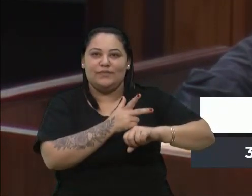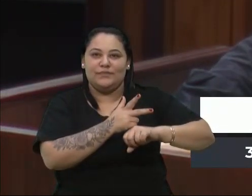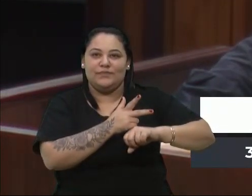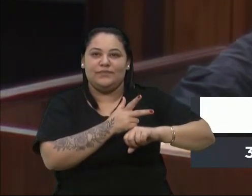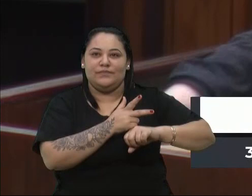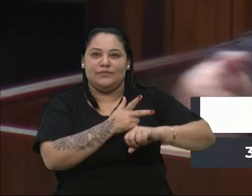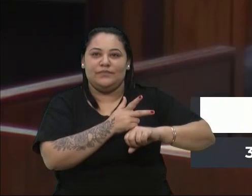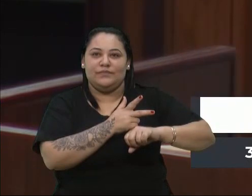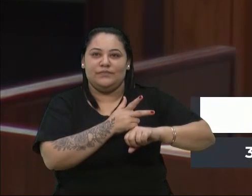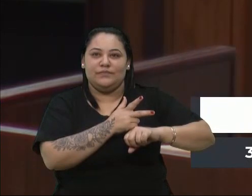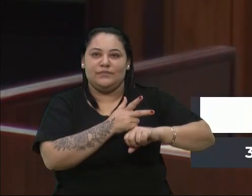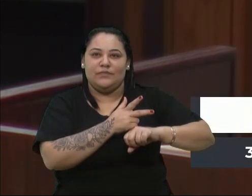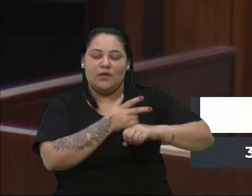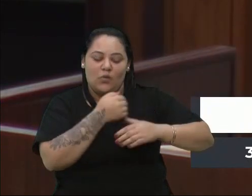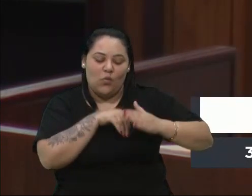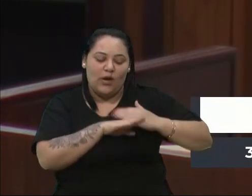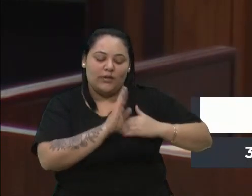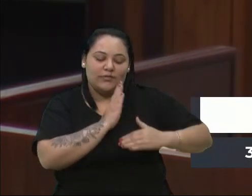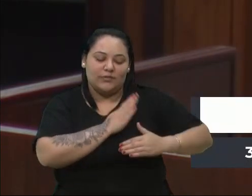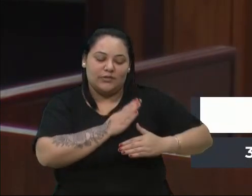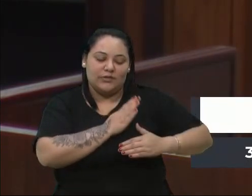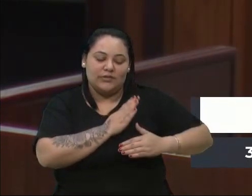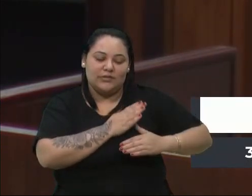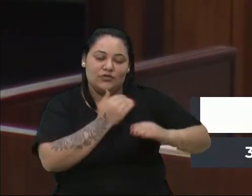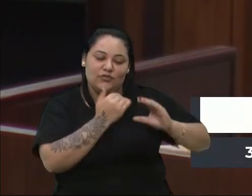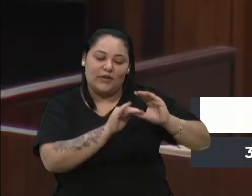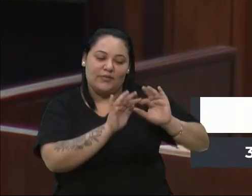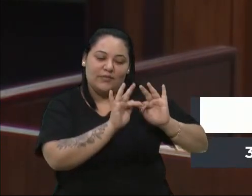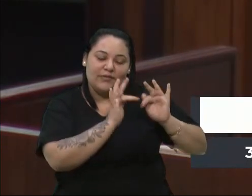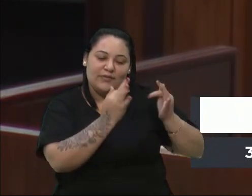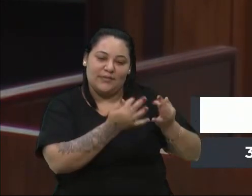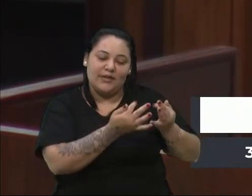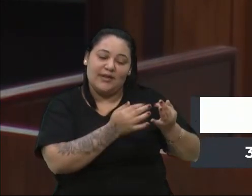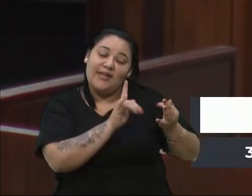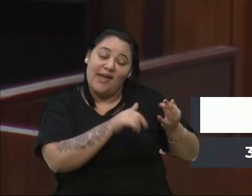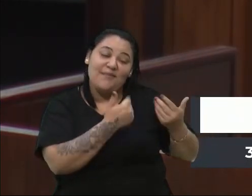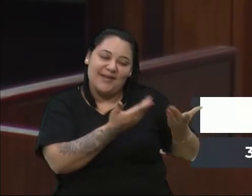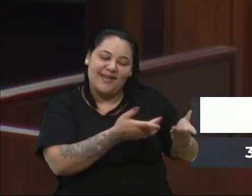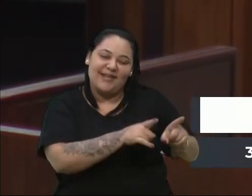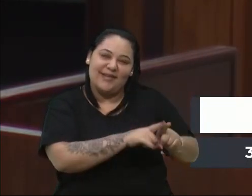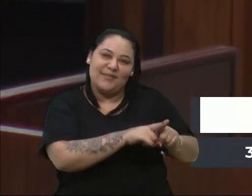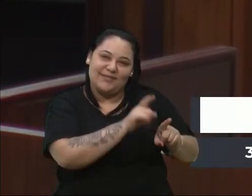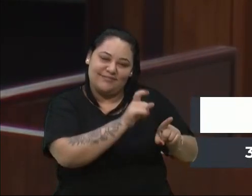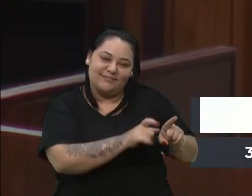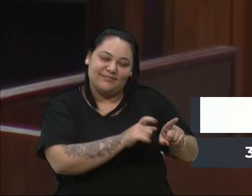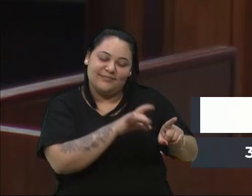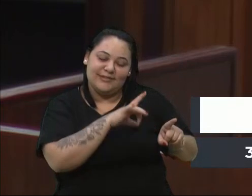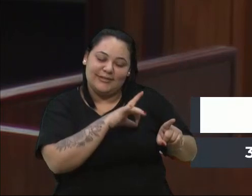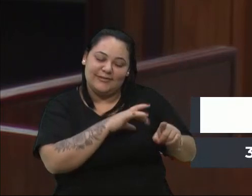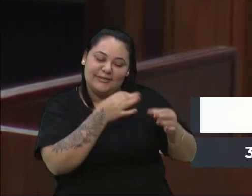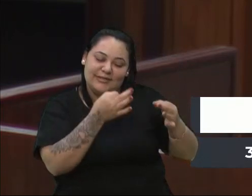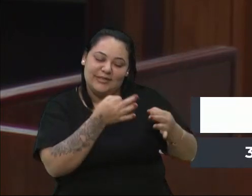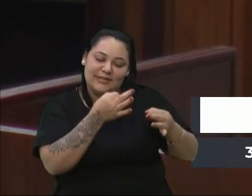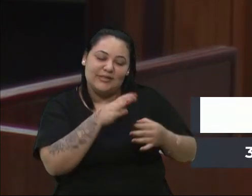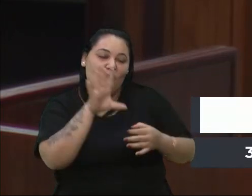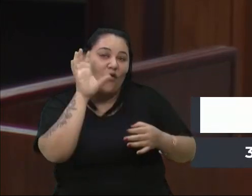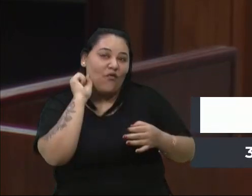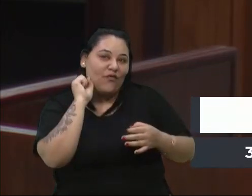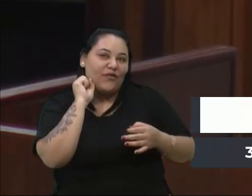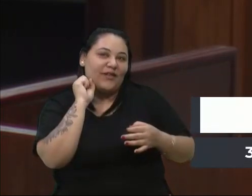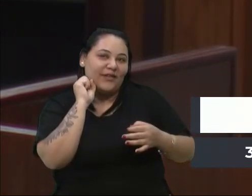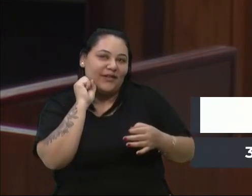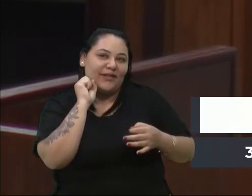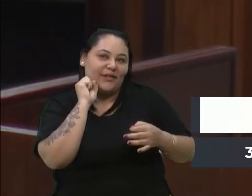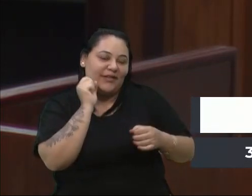né, vai estar no coração dele, nós vamos mandar para a família que vai ser para ele. Ele está com certeza nos ouvindo, nos escutando e